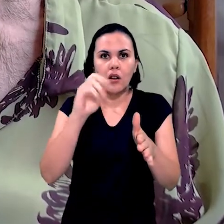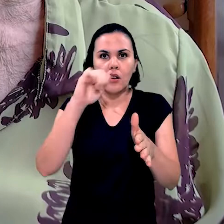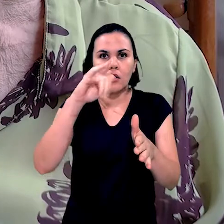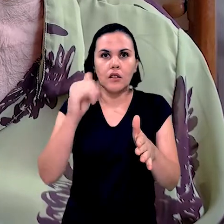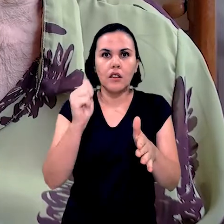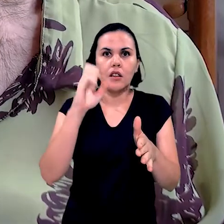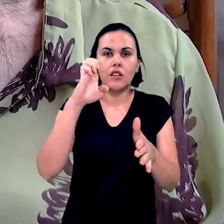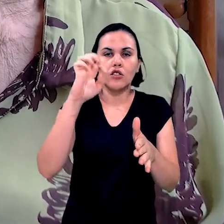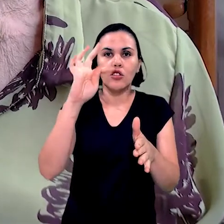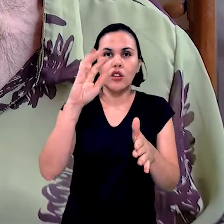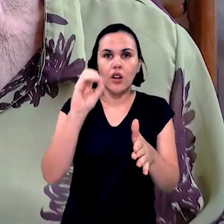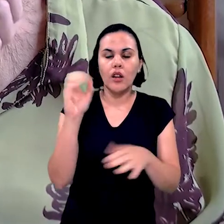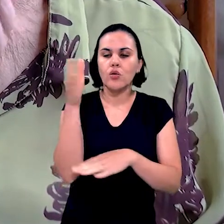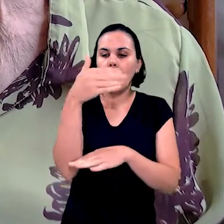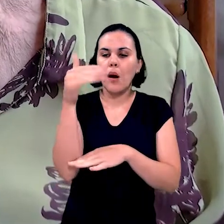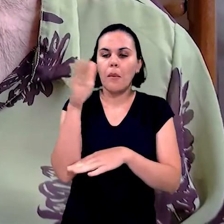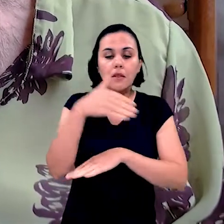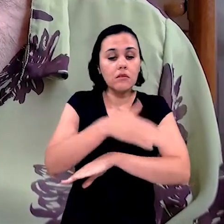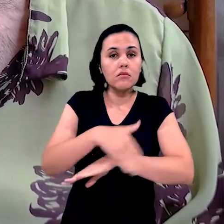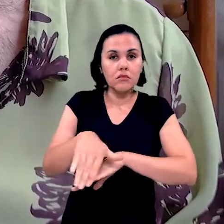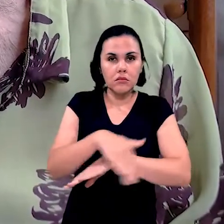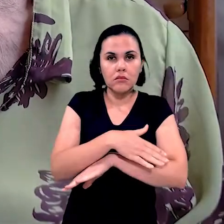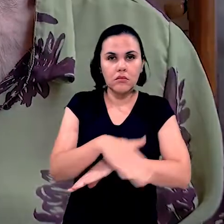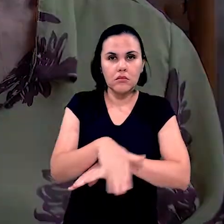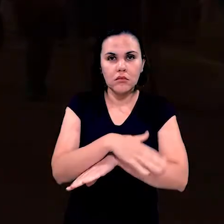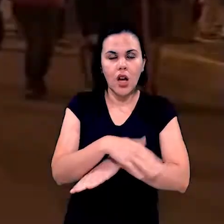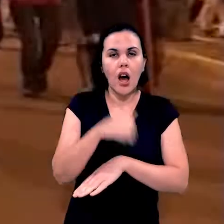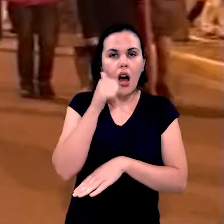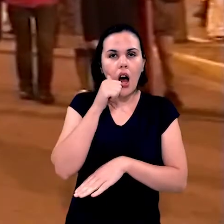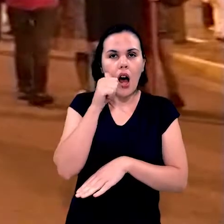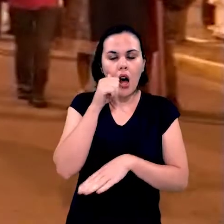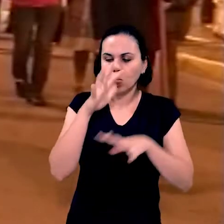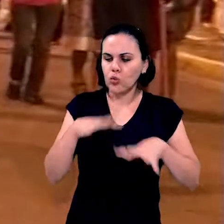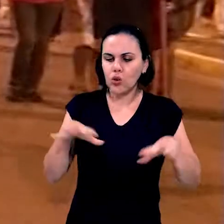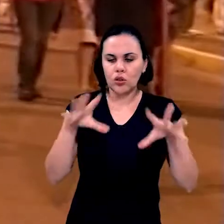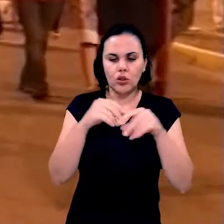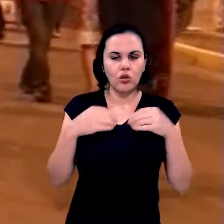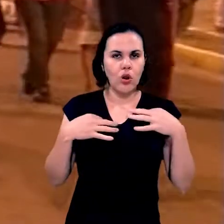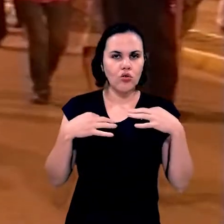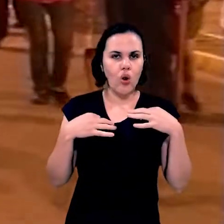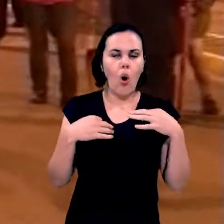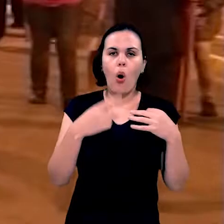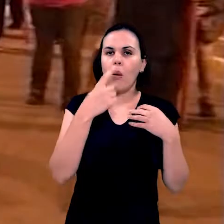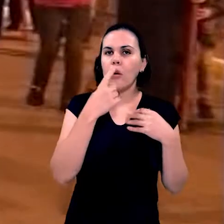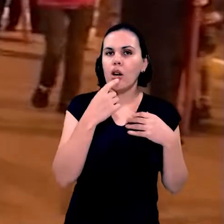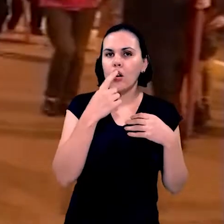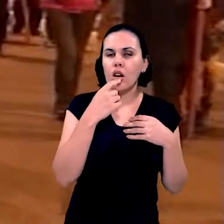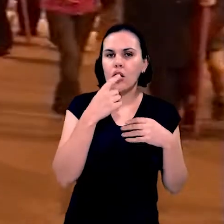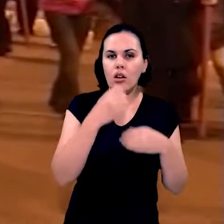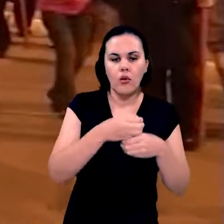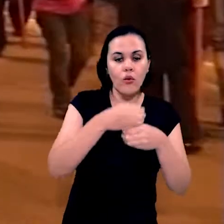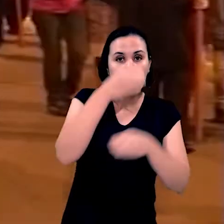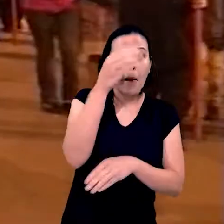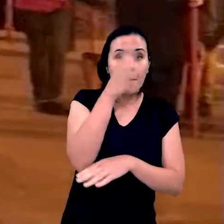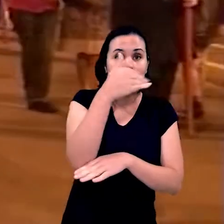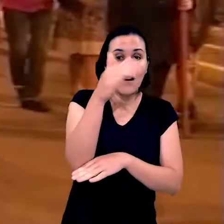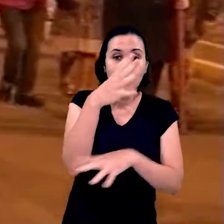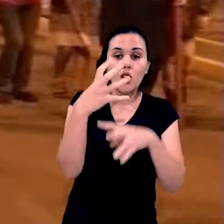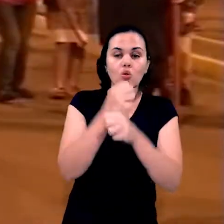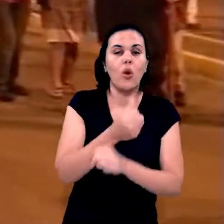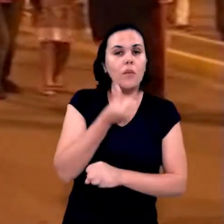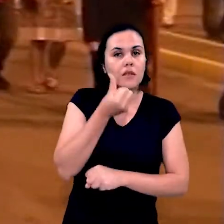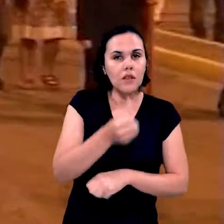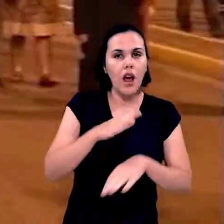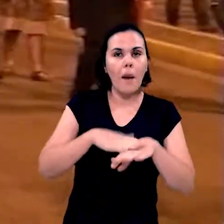chamam trajeto, e as bandeiras correm a rua. As moças todas de vermelho, carregando as bandeiras,